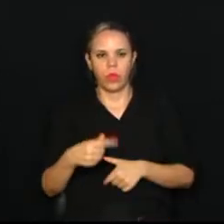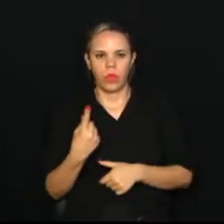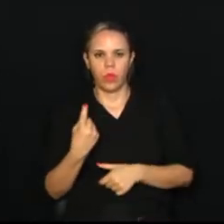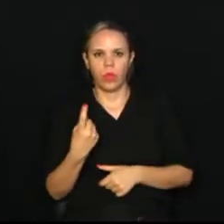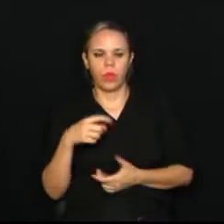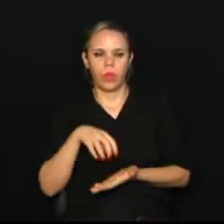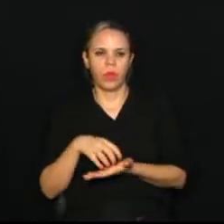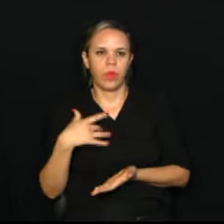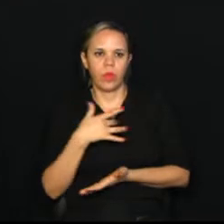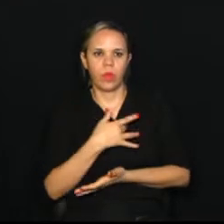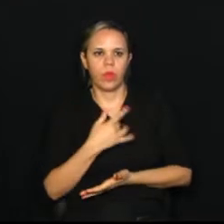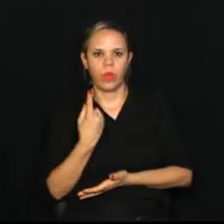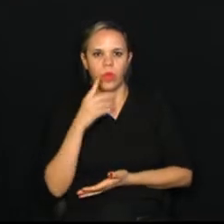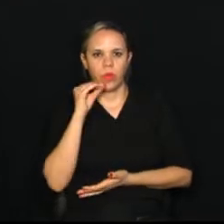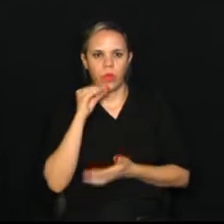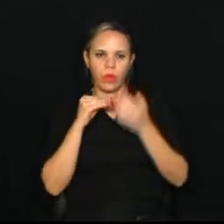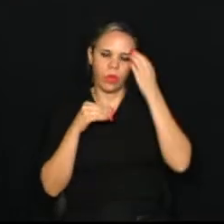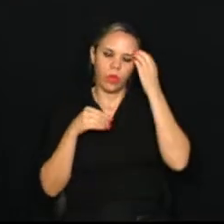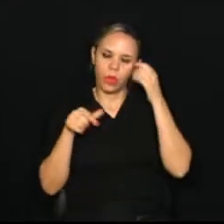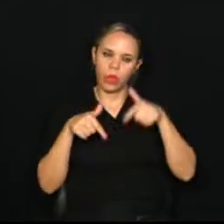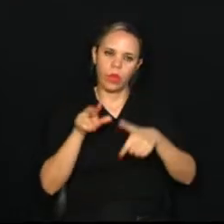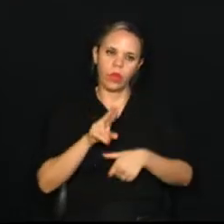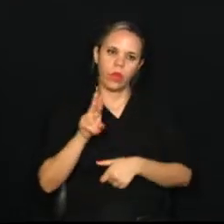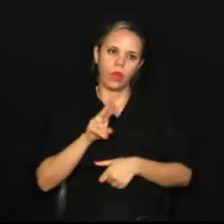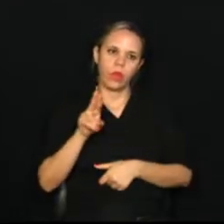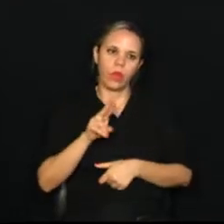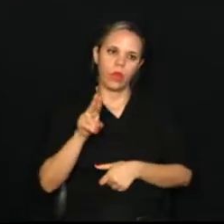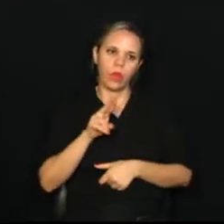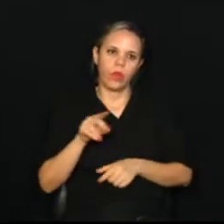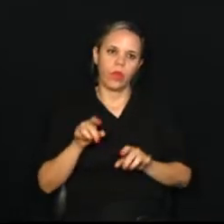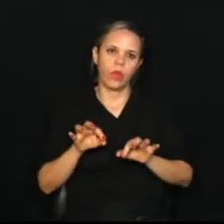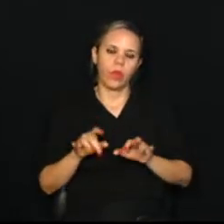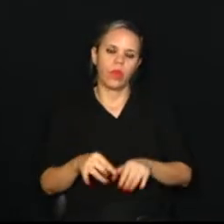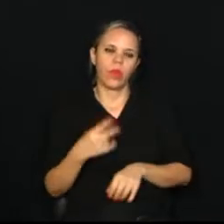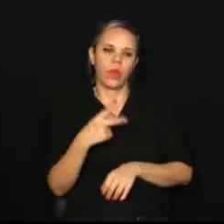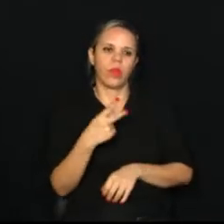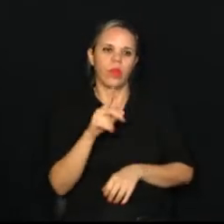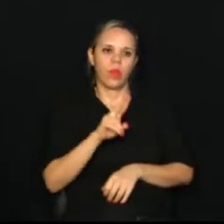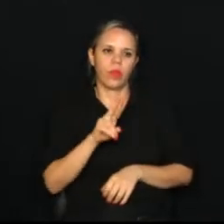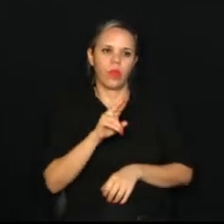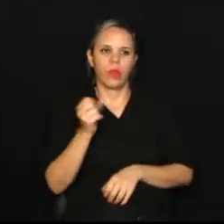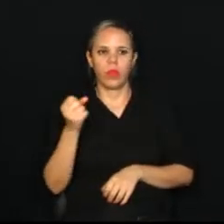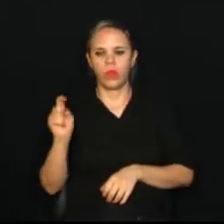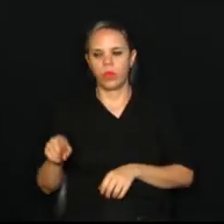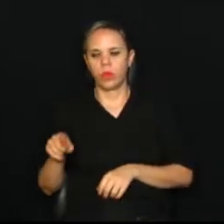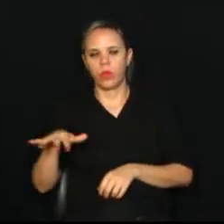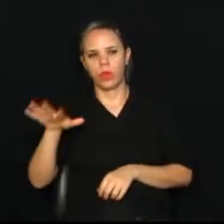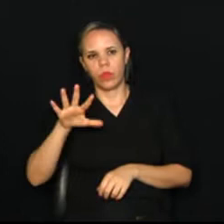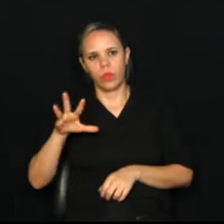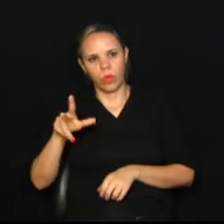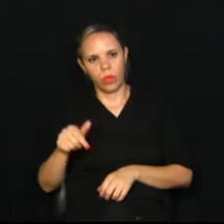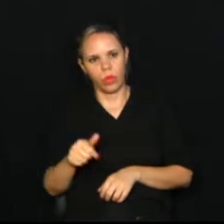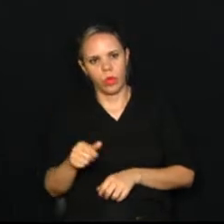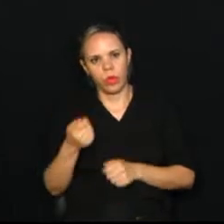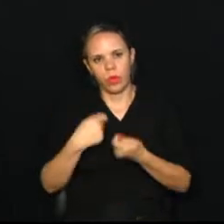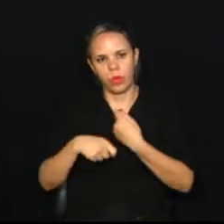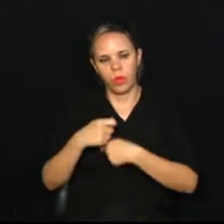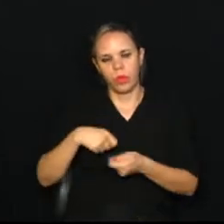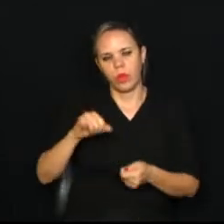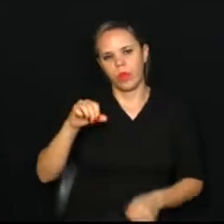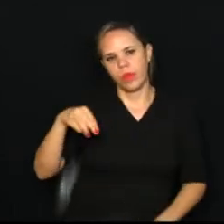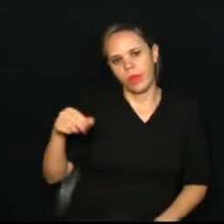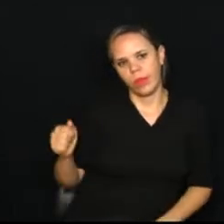saúde, uma funcionária lá está utilizando aquele computador dela, é um de 8.000 que a IMA administra.